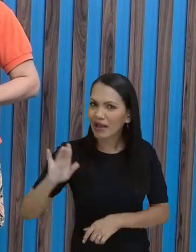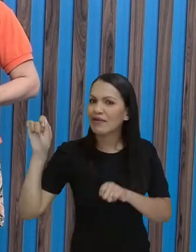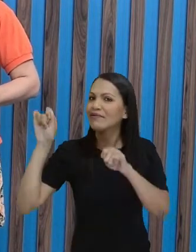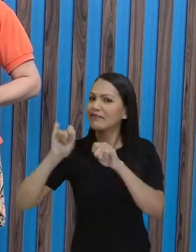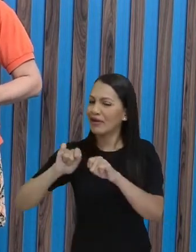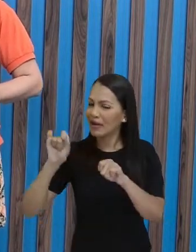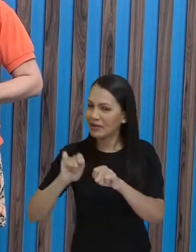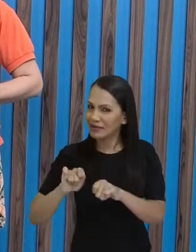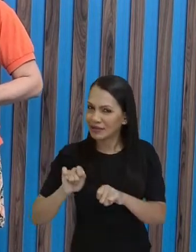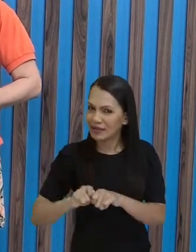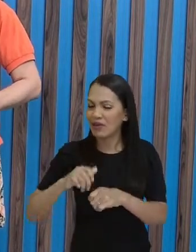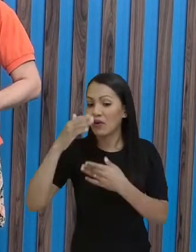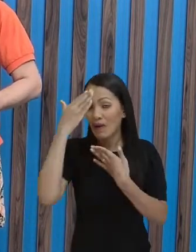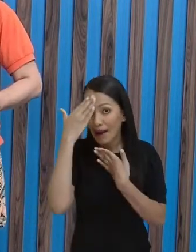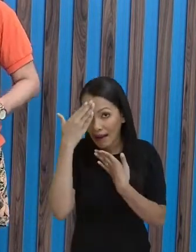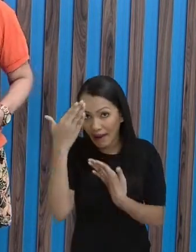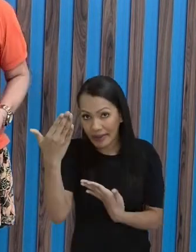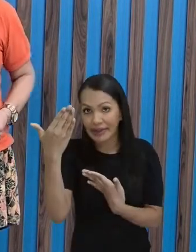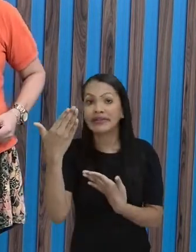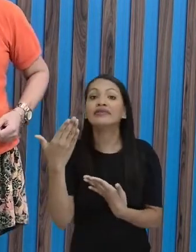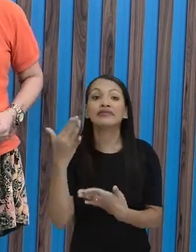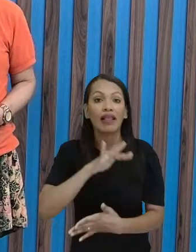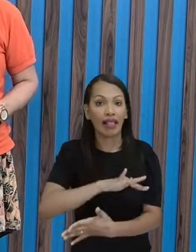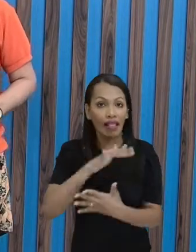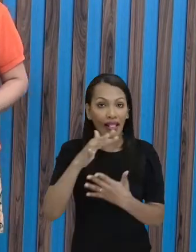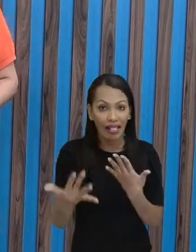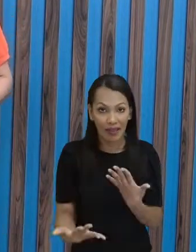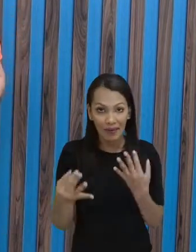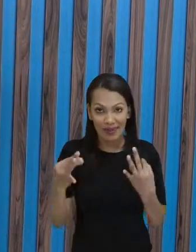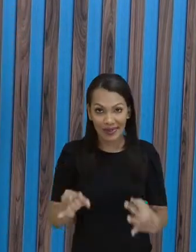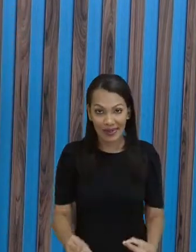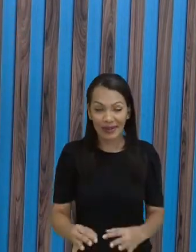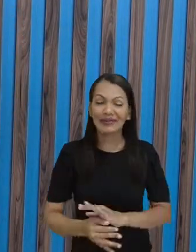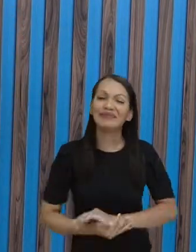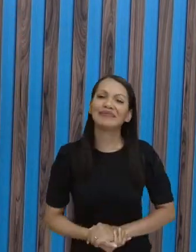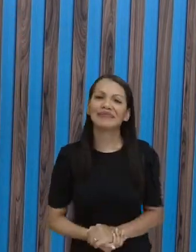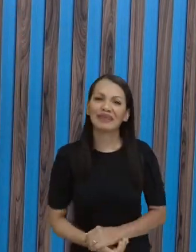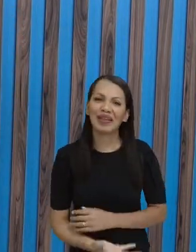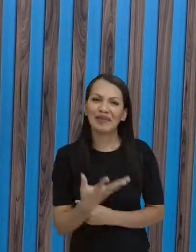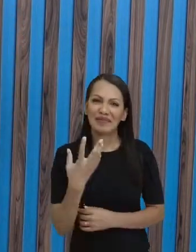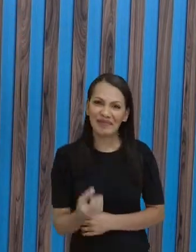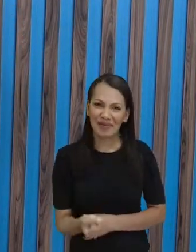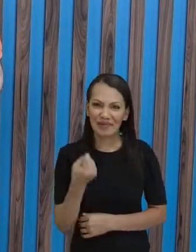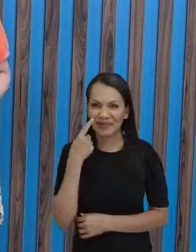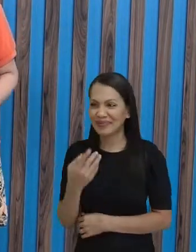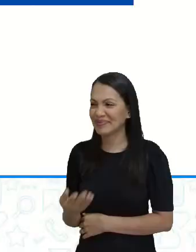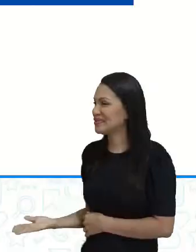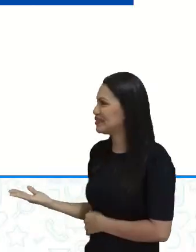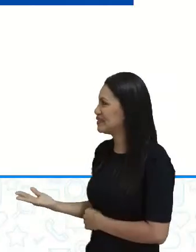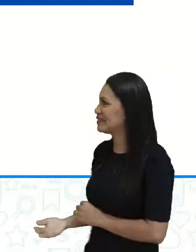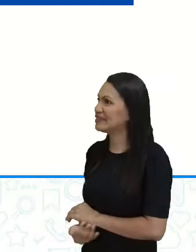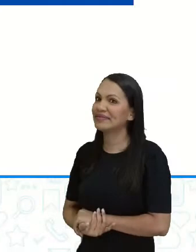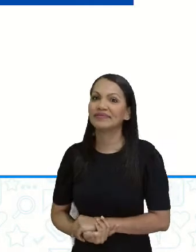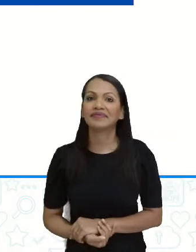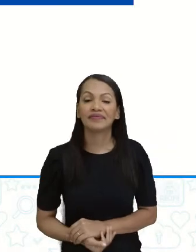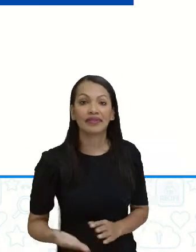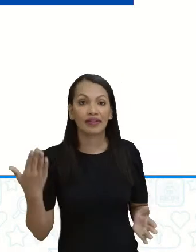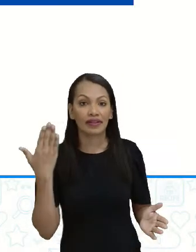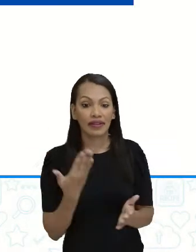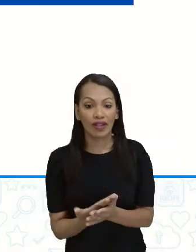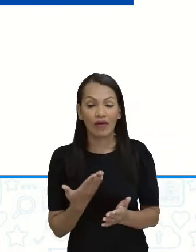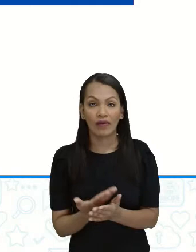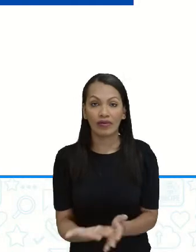isso há um bom tempo. Agradecer em libras, tá certo? Vamos lá? Olha aí, na aula de hoje